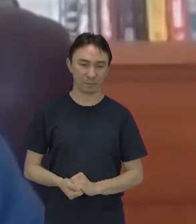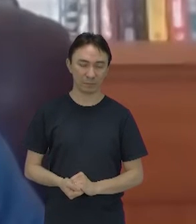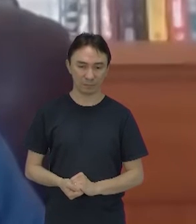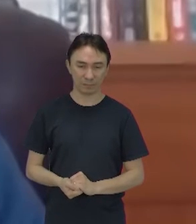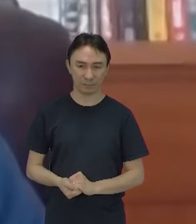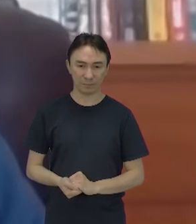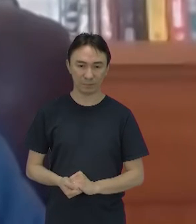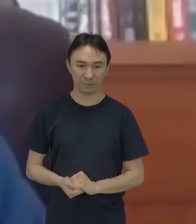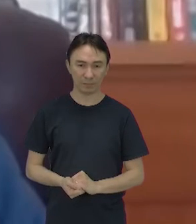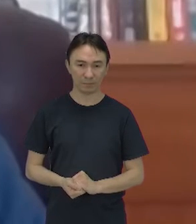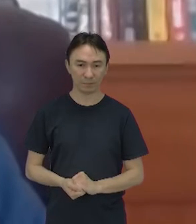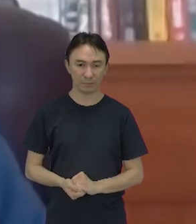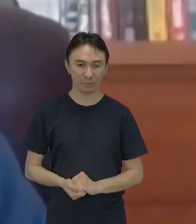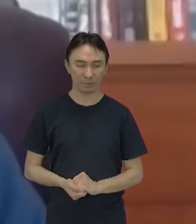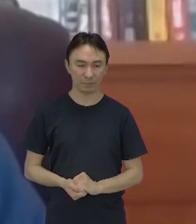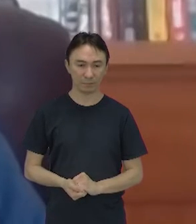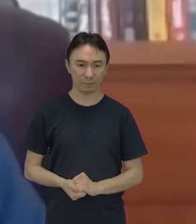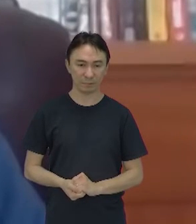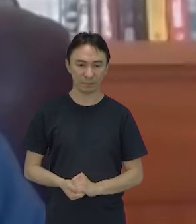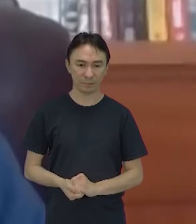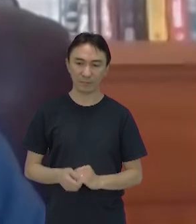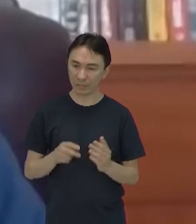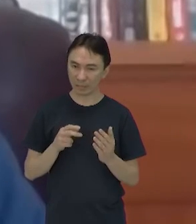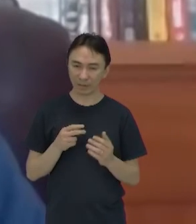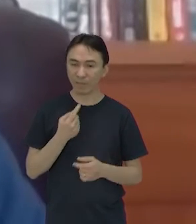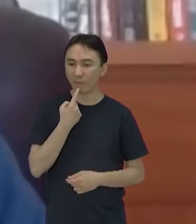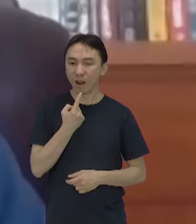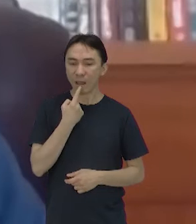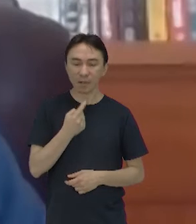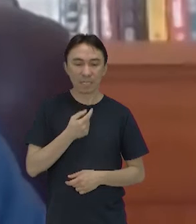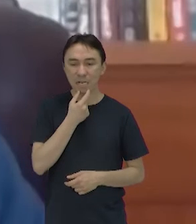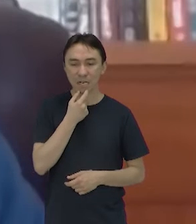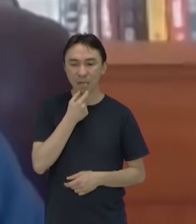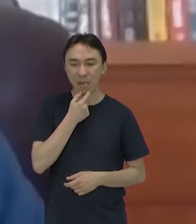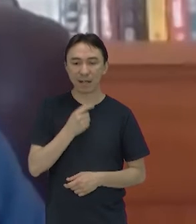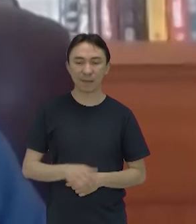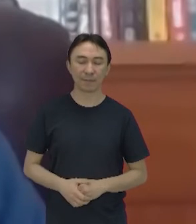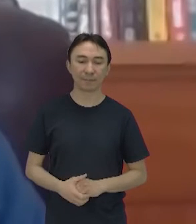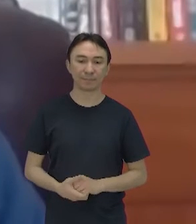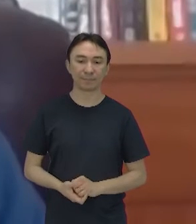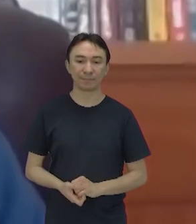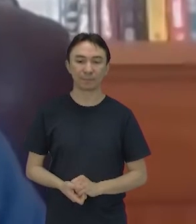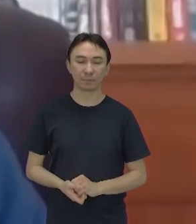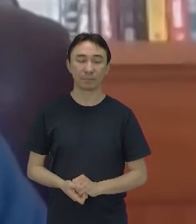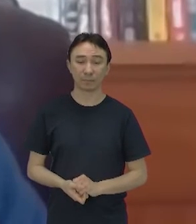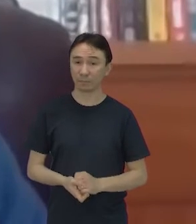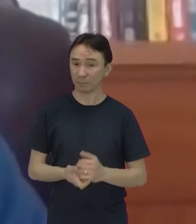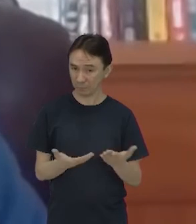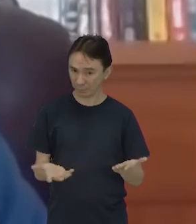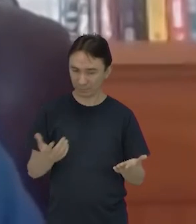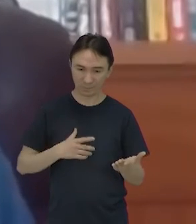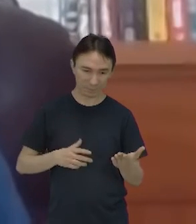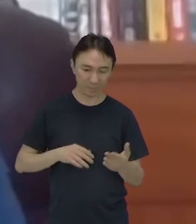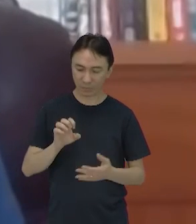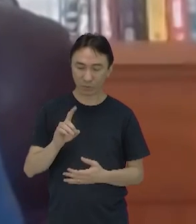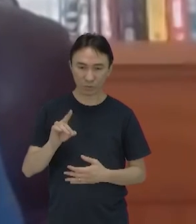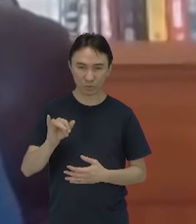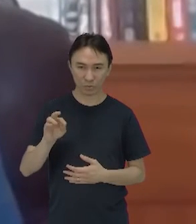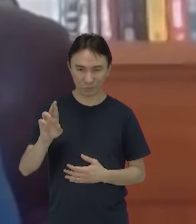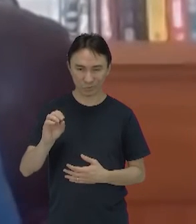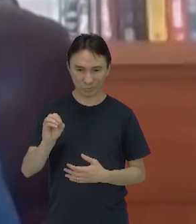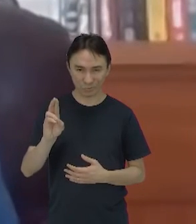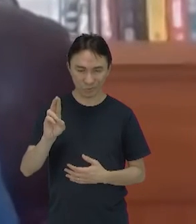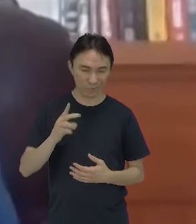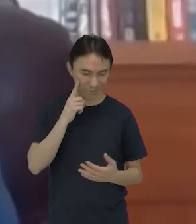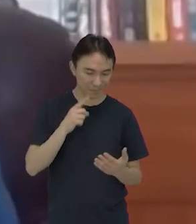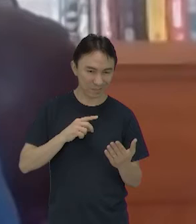each character, so I have to put it in order. Então o editor ele escolhe o melhor material, mas às vezes é